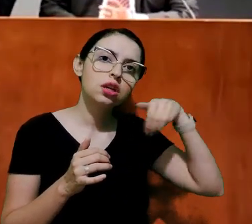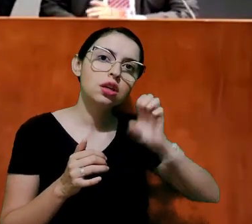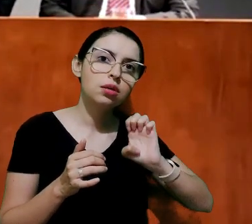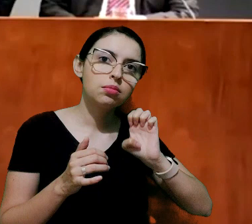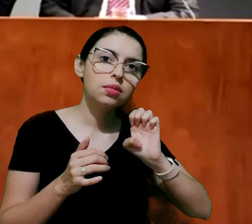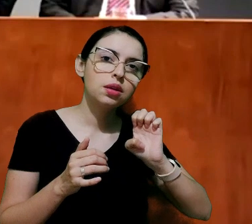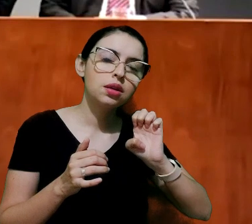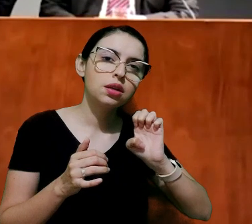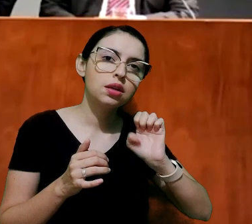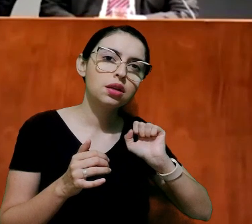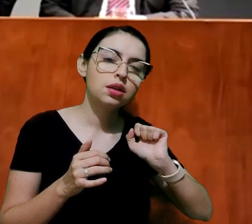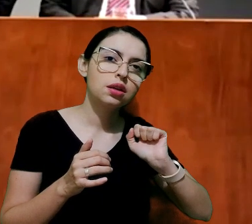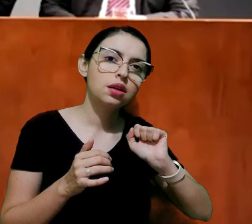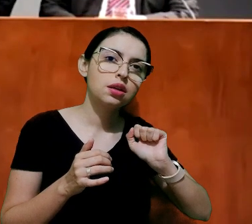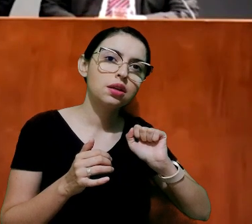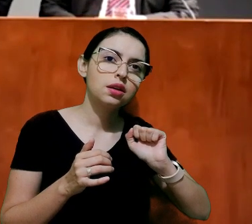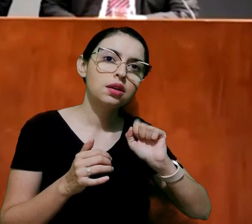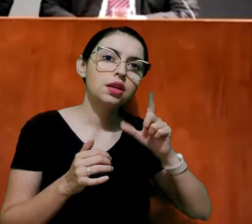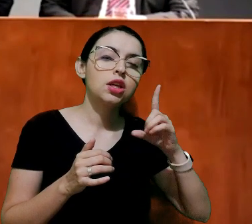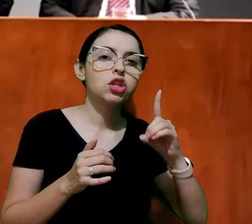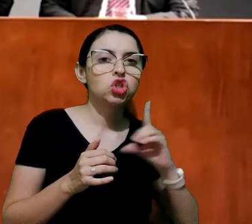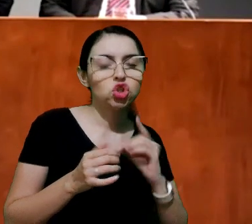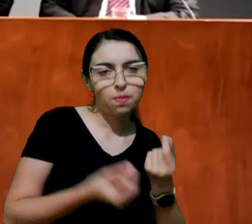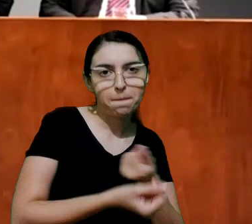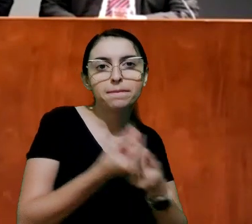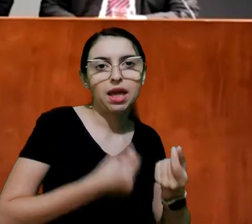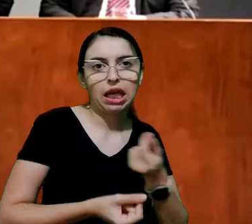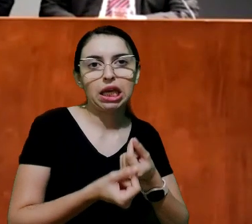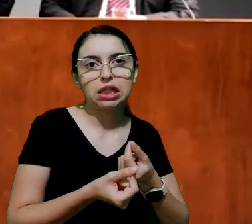com o regime